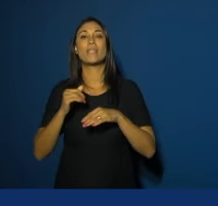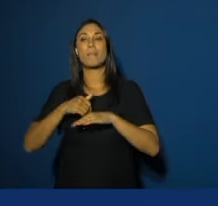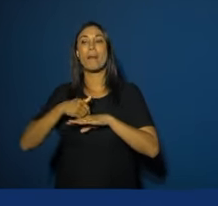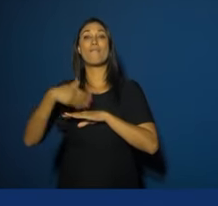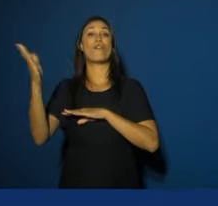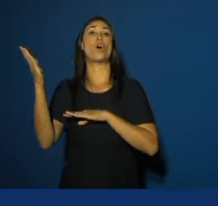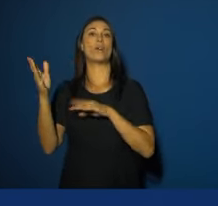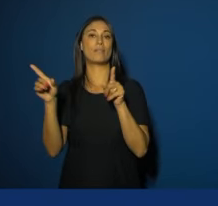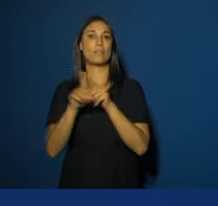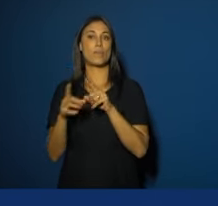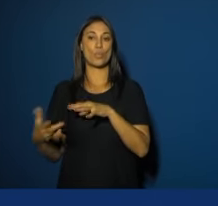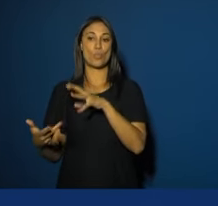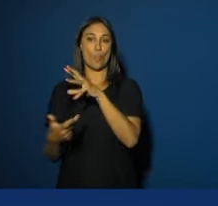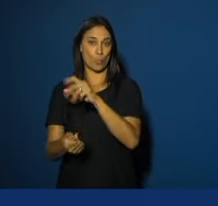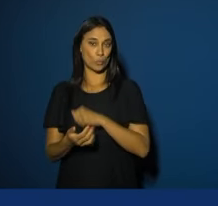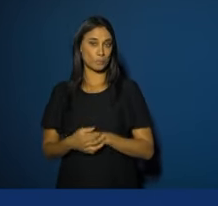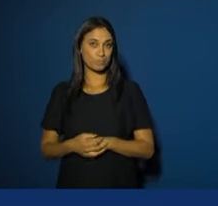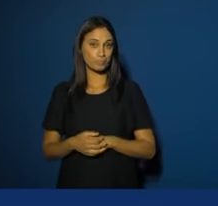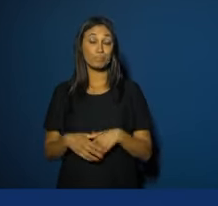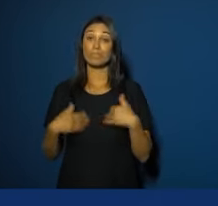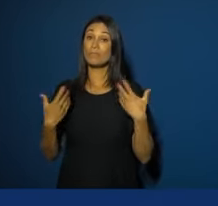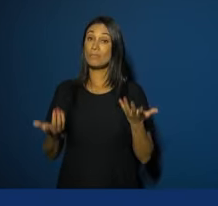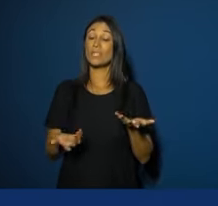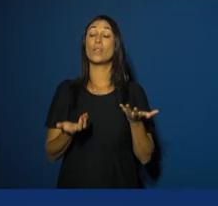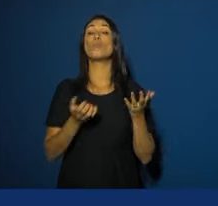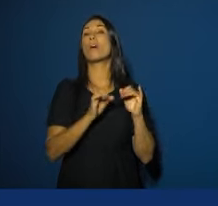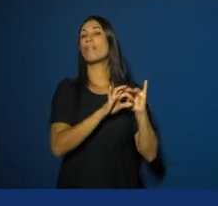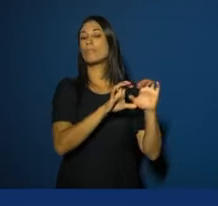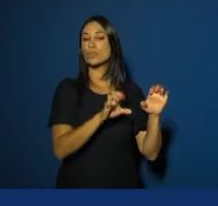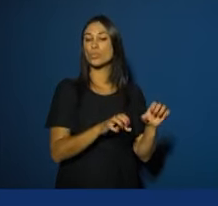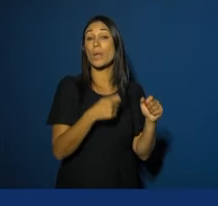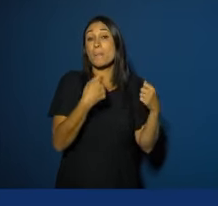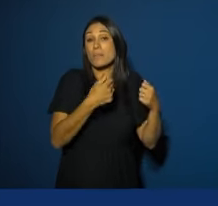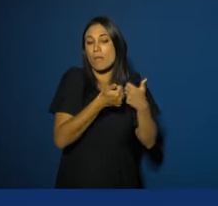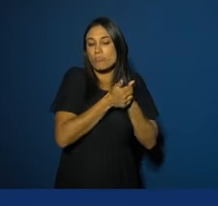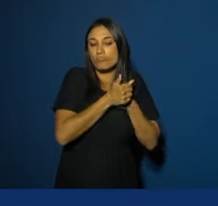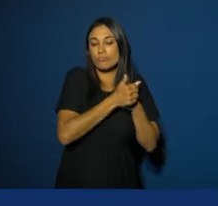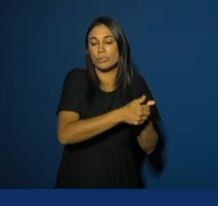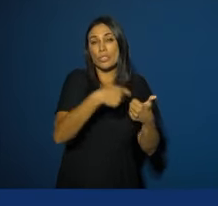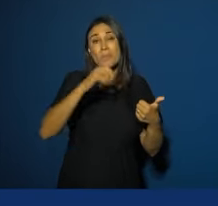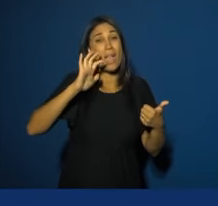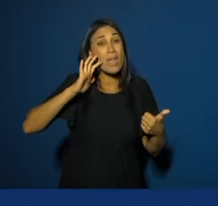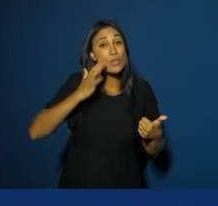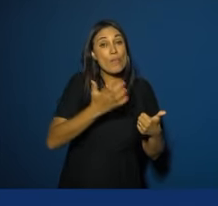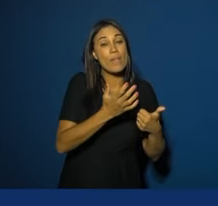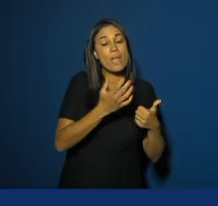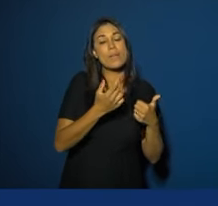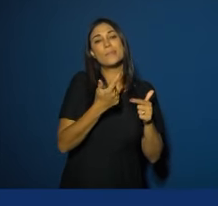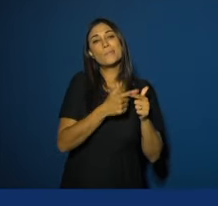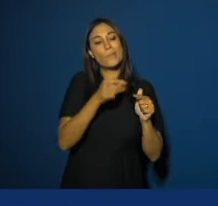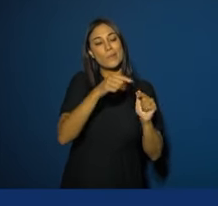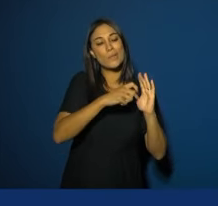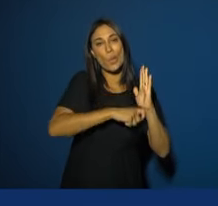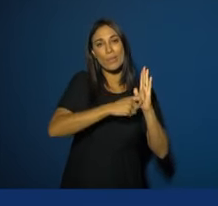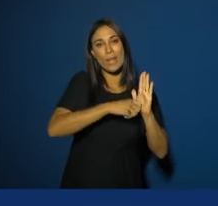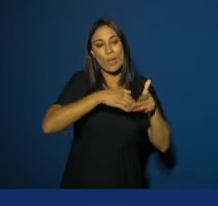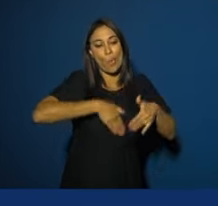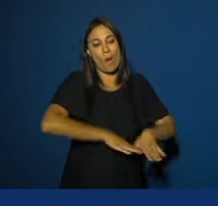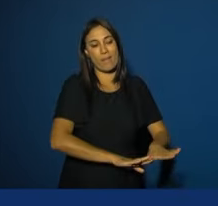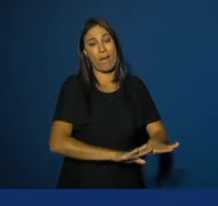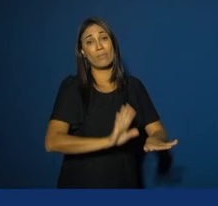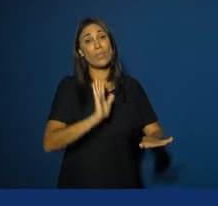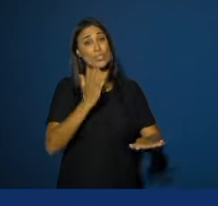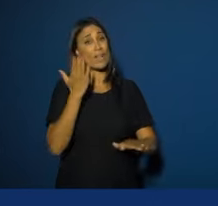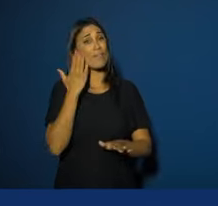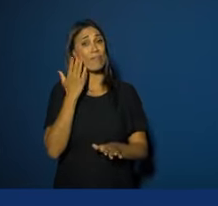agora do mundo então a infraestrutura precisa acompanhar isso e a gente tem que resolver os contratos antigos eu falei